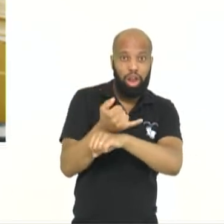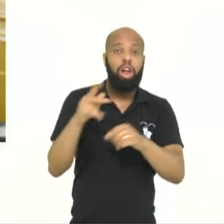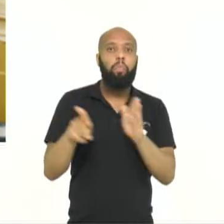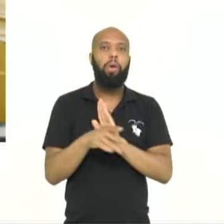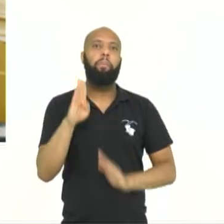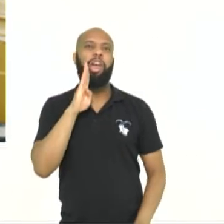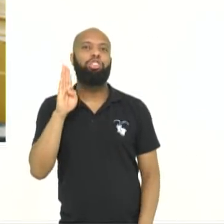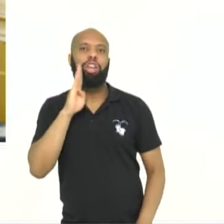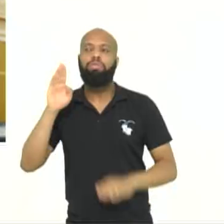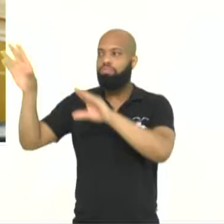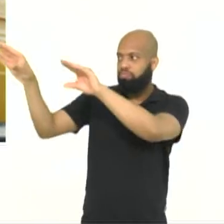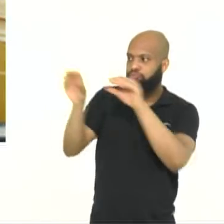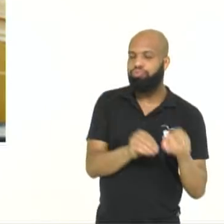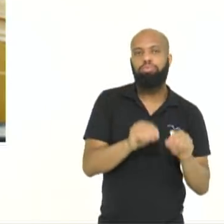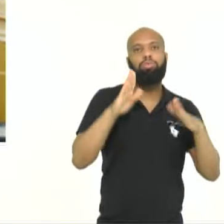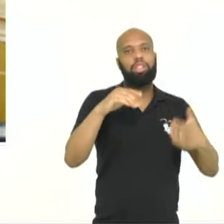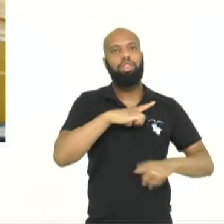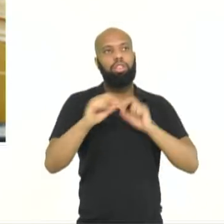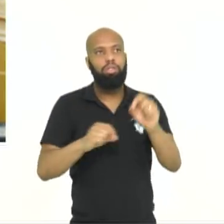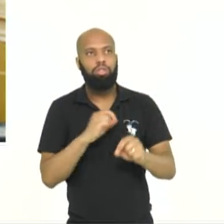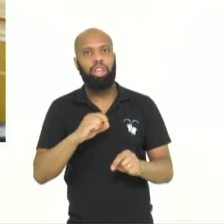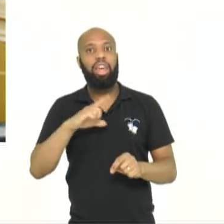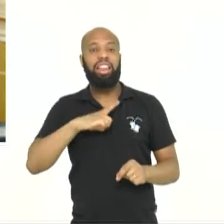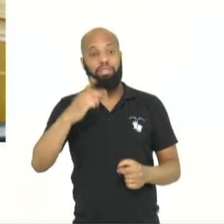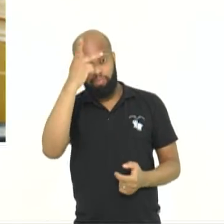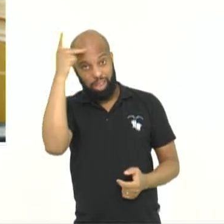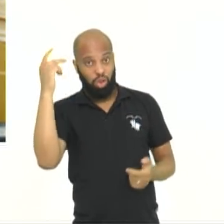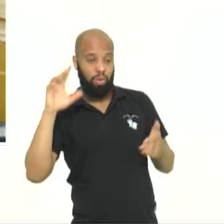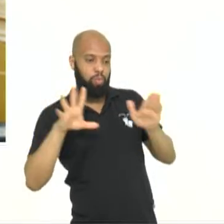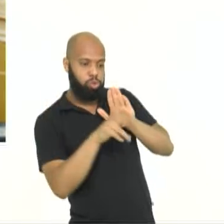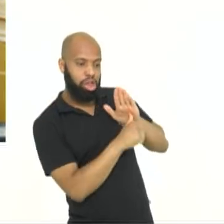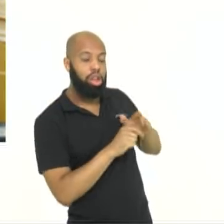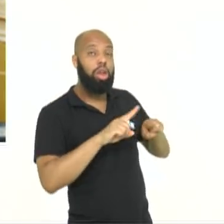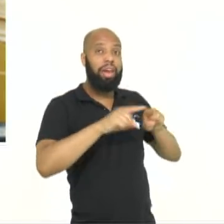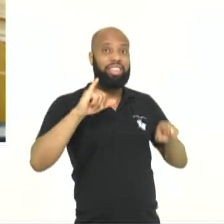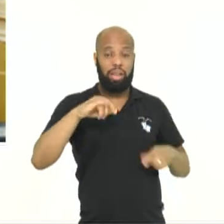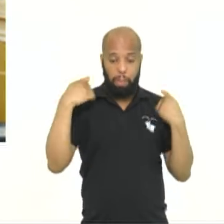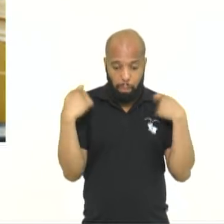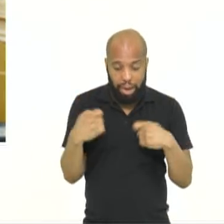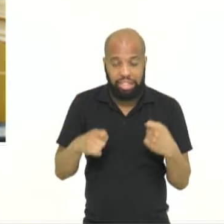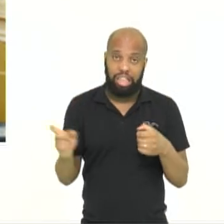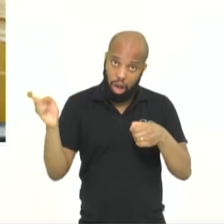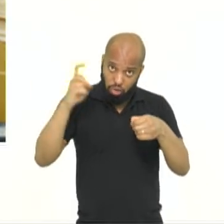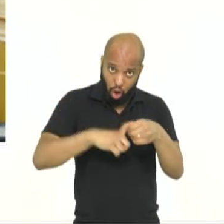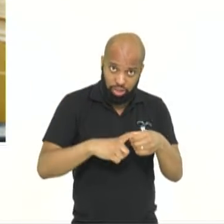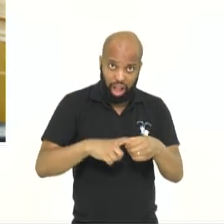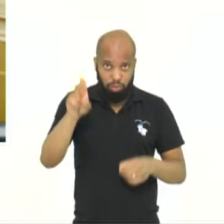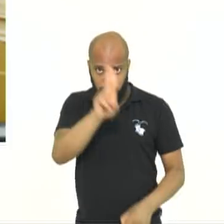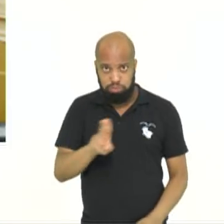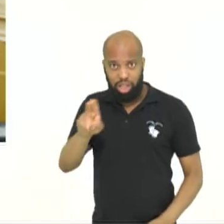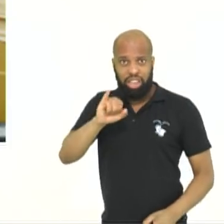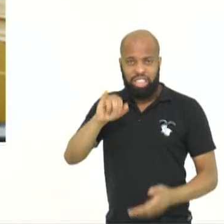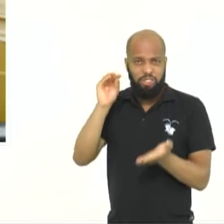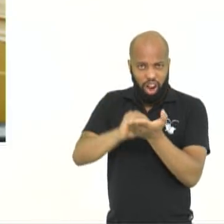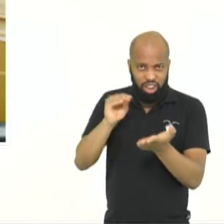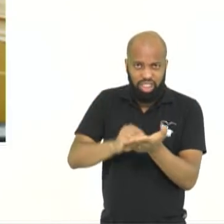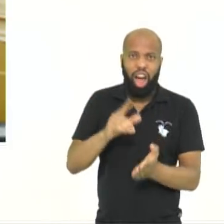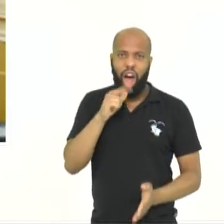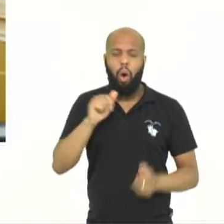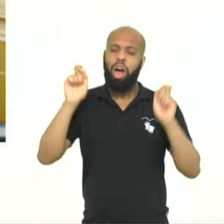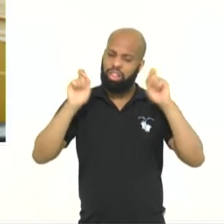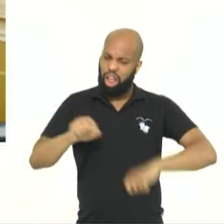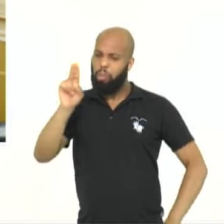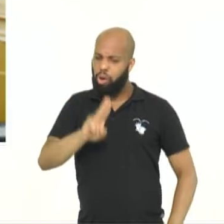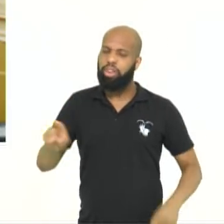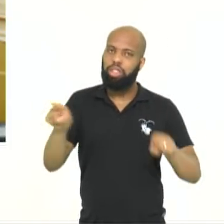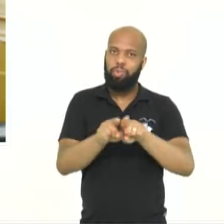de qualidade, ele foi, por vezes, saqueado. Mas se houver alguma necessidade de água, uma falta crônica de água,